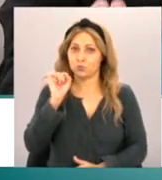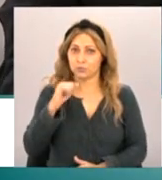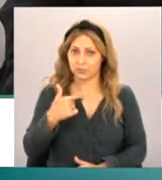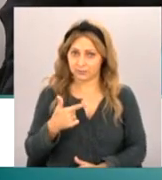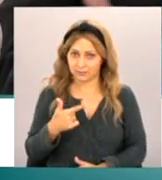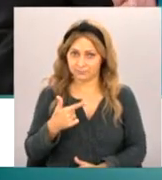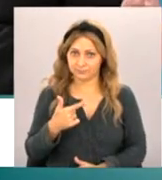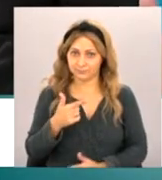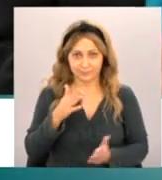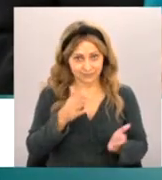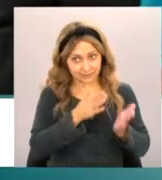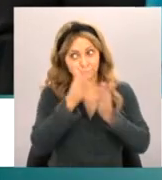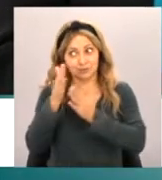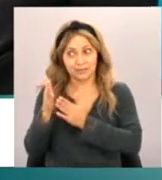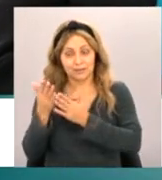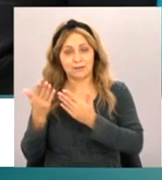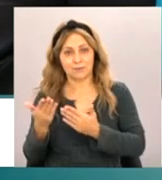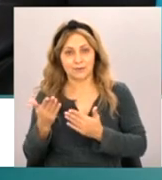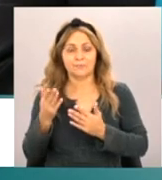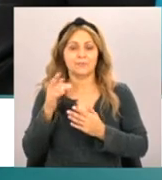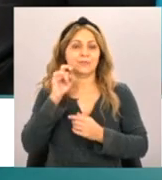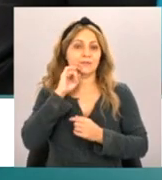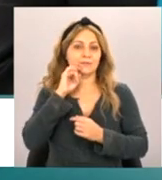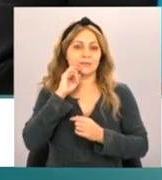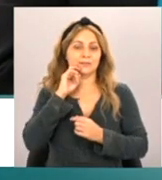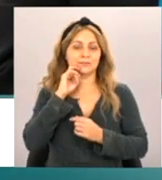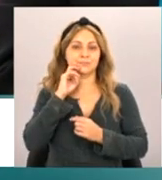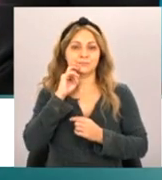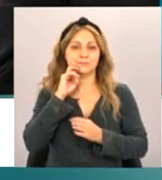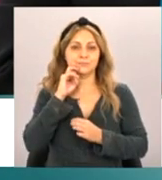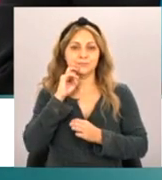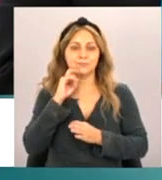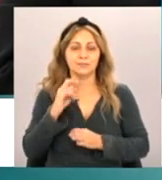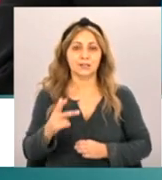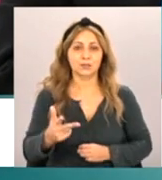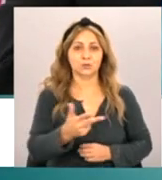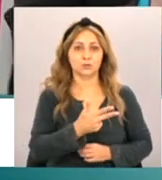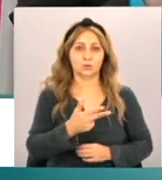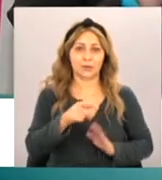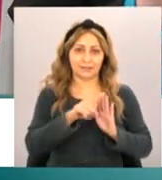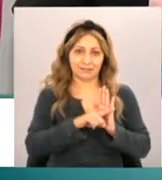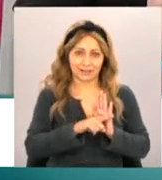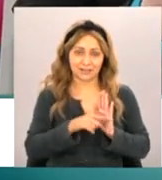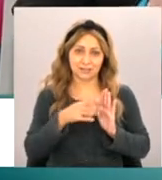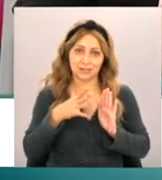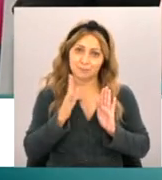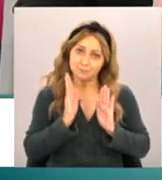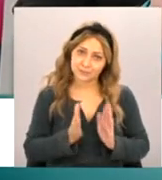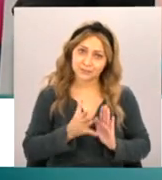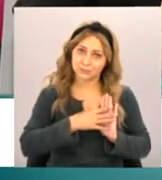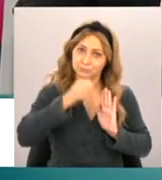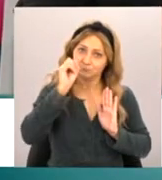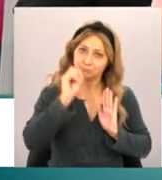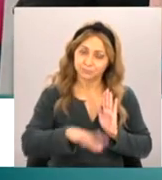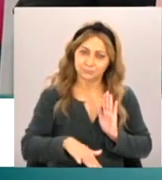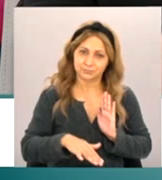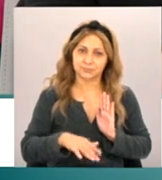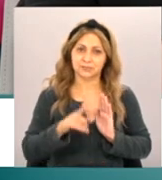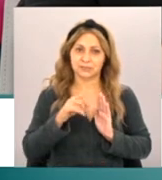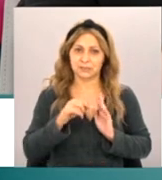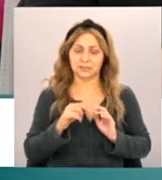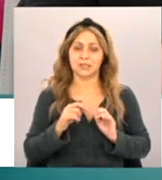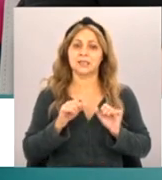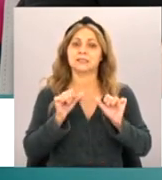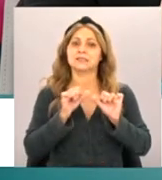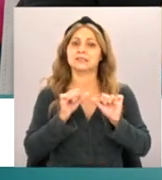vezes tem estado do outro lado tem definido tirar as as regras da troika da legislação laboral e o próprio líder dos sindicalistas do